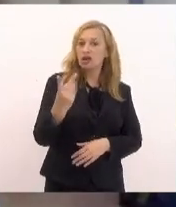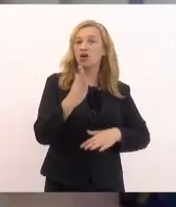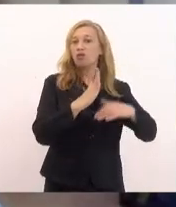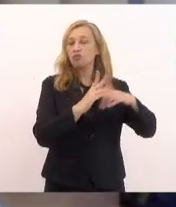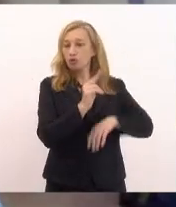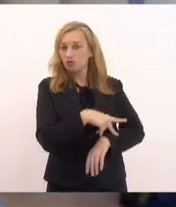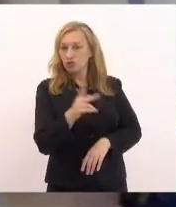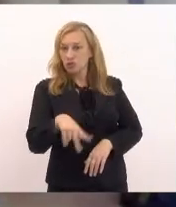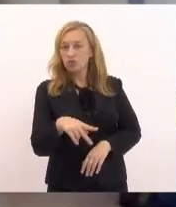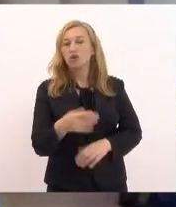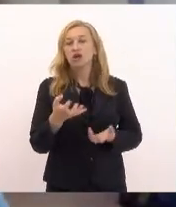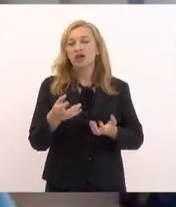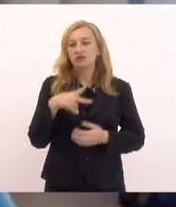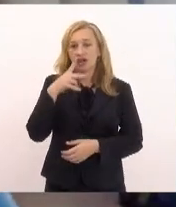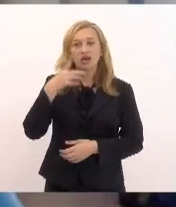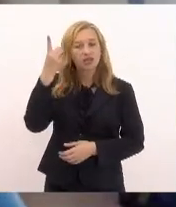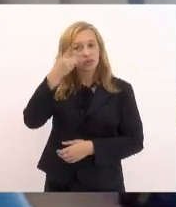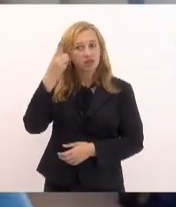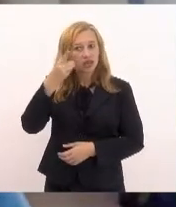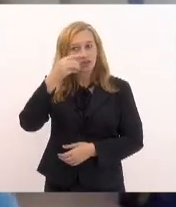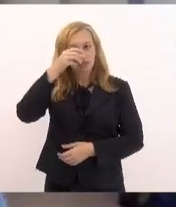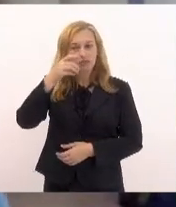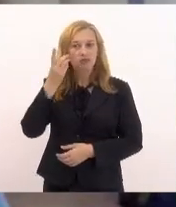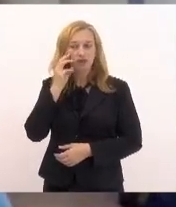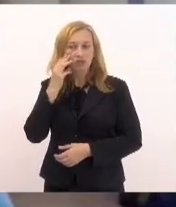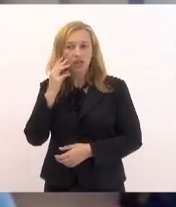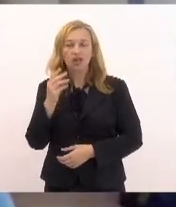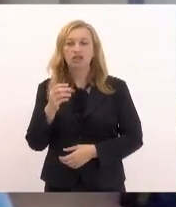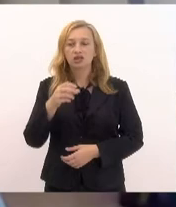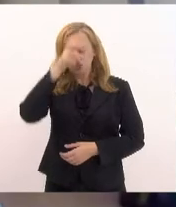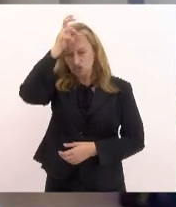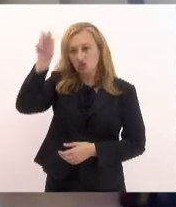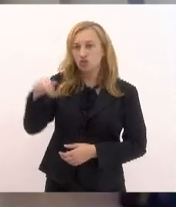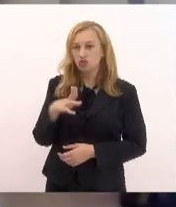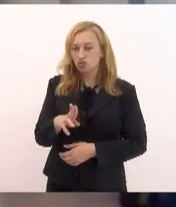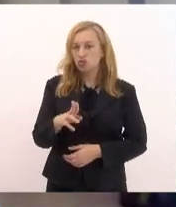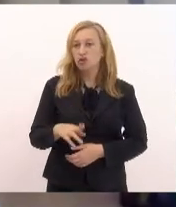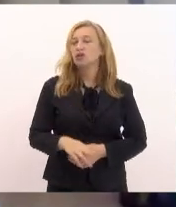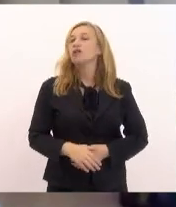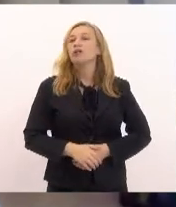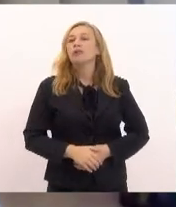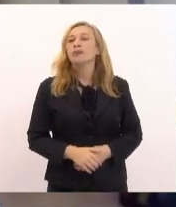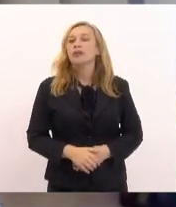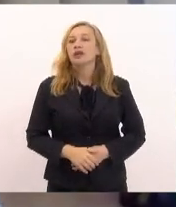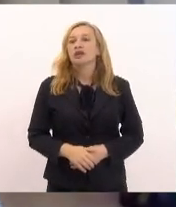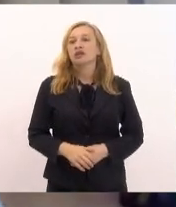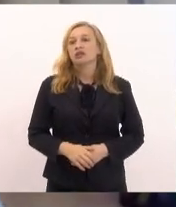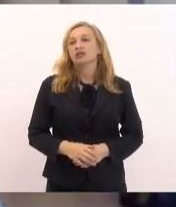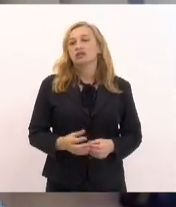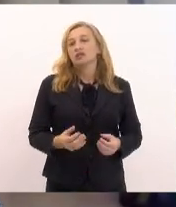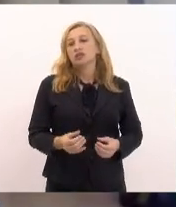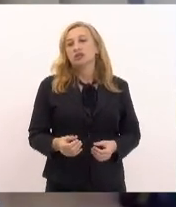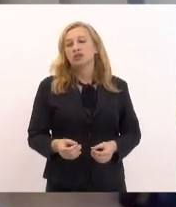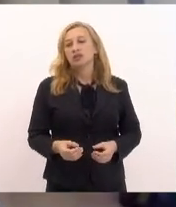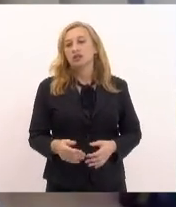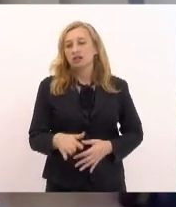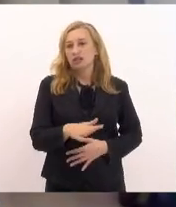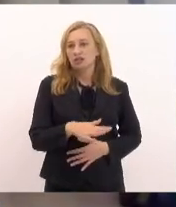destacar, deputado Valdeque, deputada Tia Ju, que essa precariedade tem se dado de várias formas.